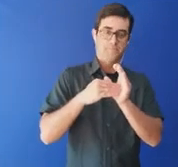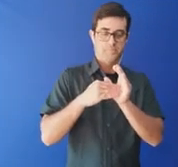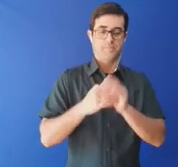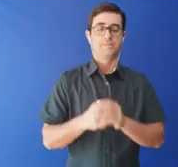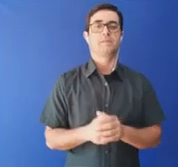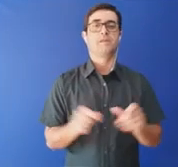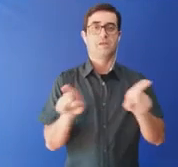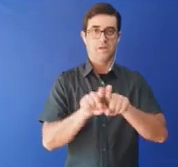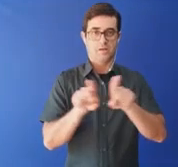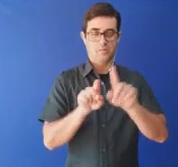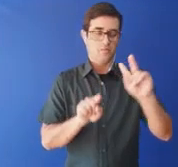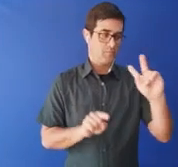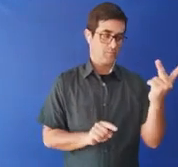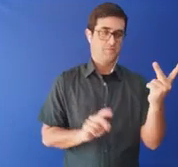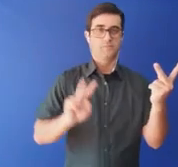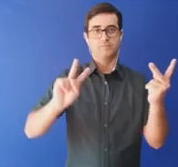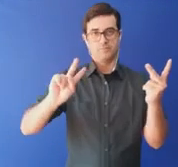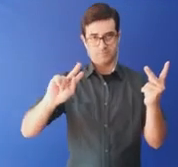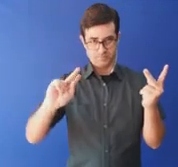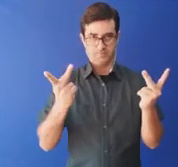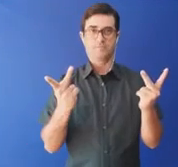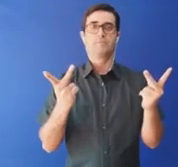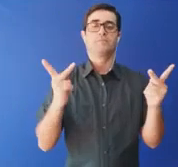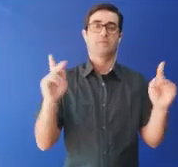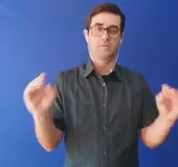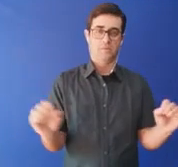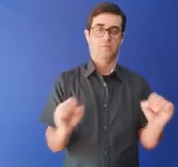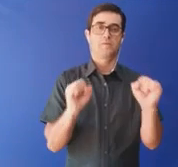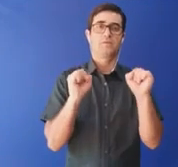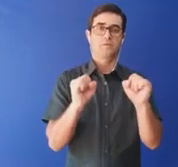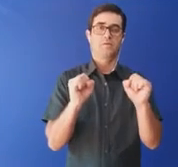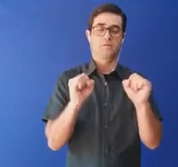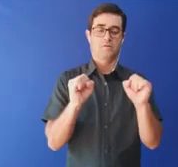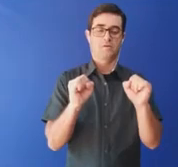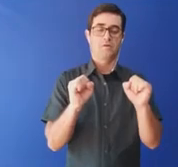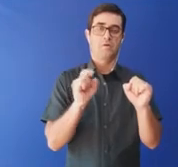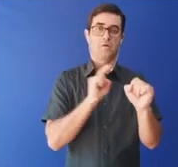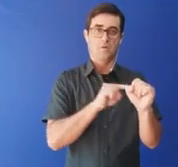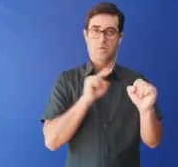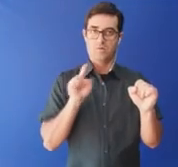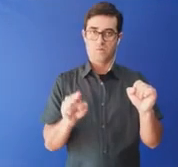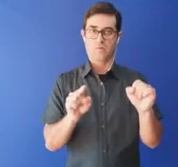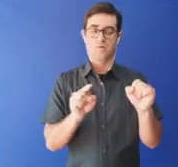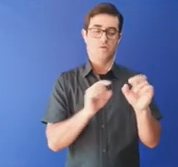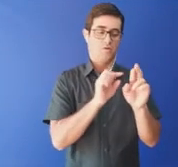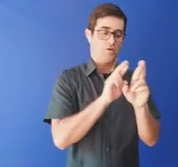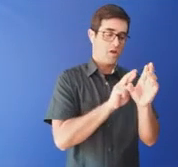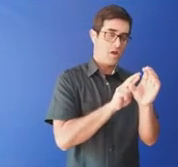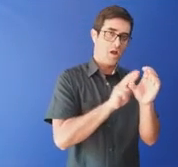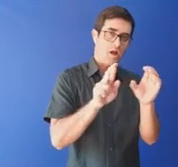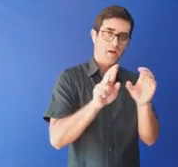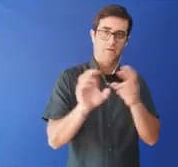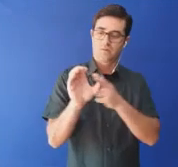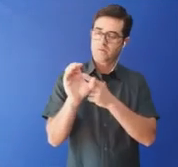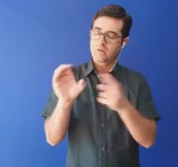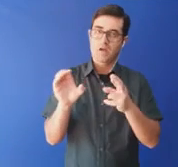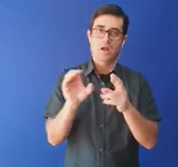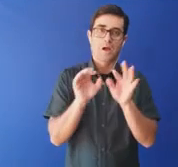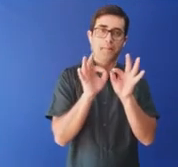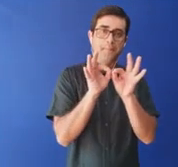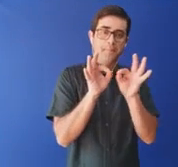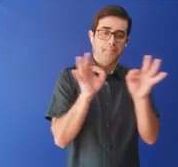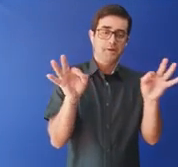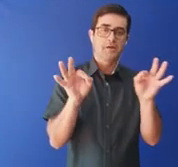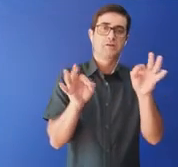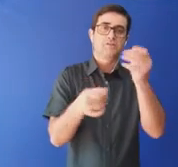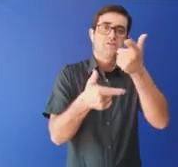pego dois átomos de hidrogênio ligados, que formam a molécula de gás hidrogênio, e meço a distância entre os dois